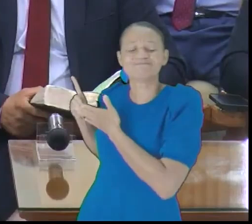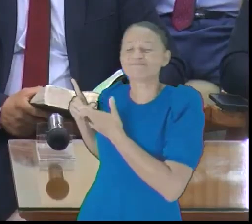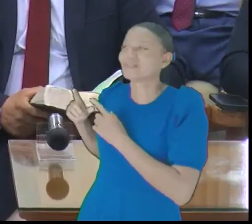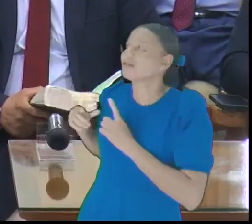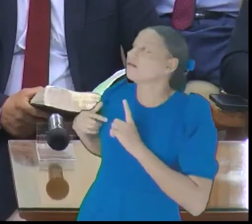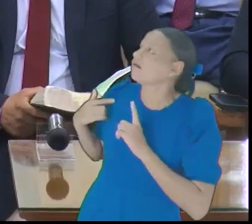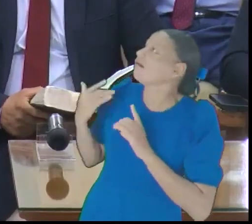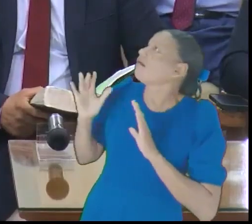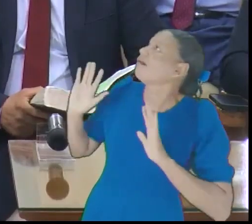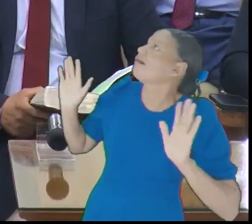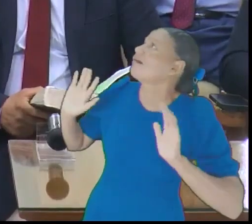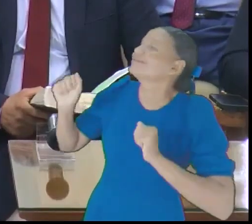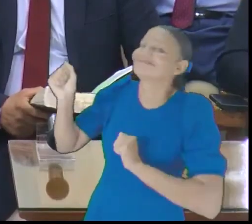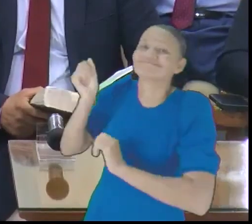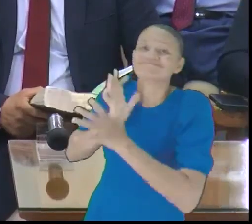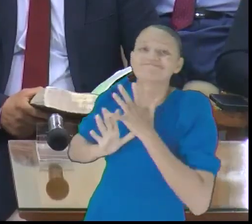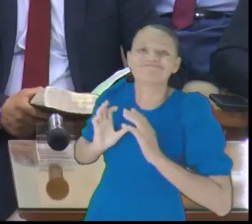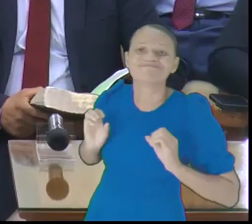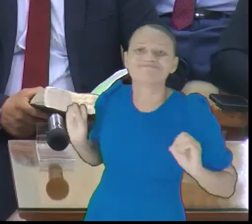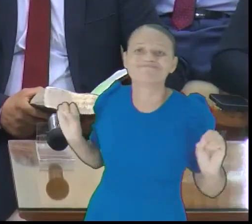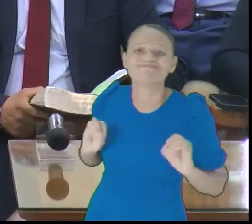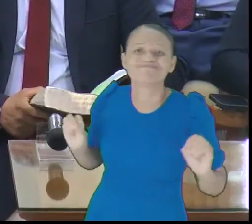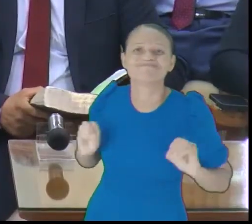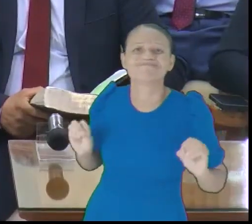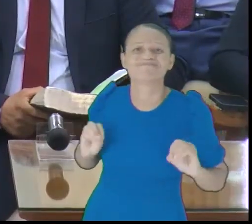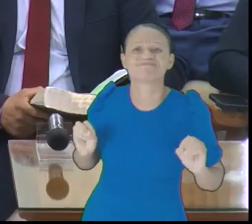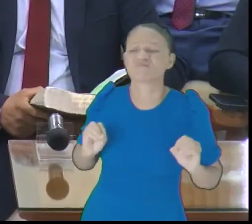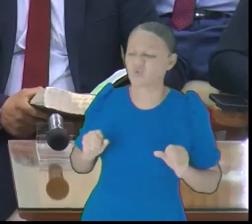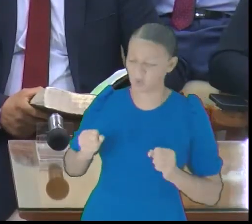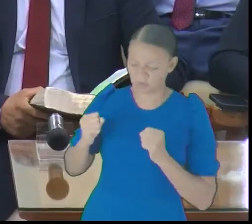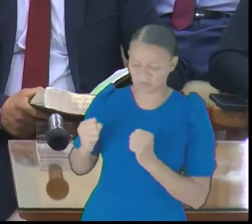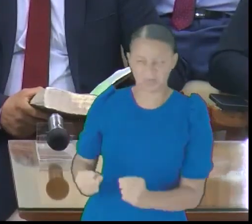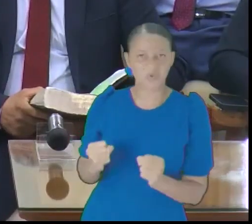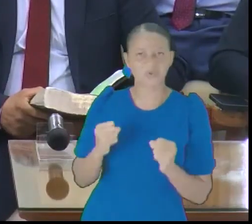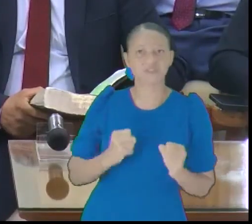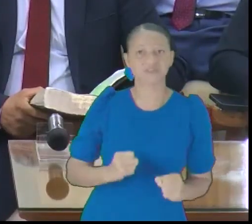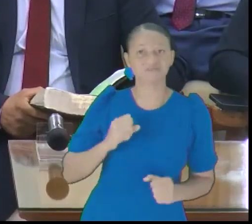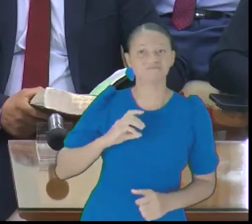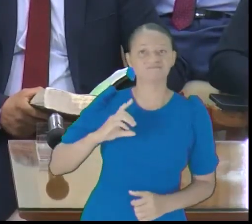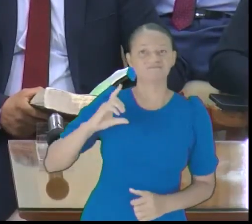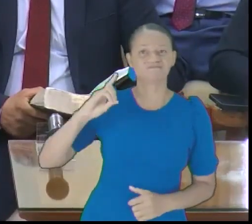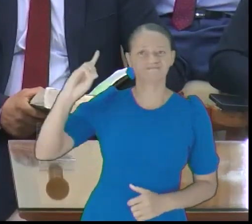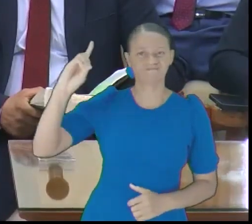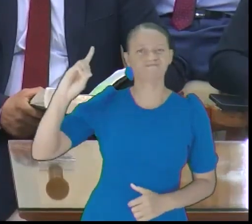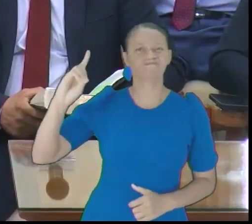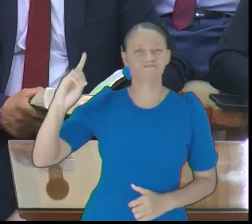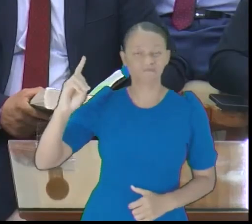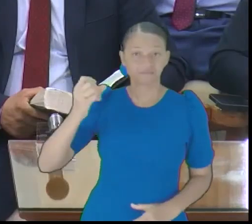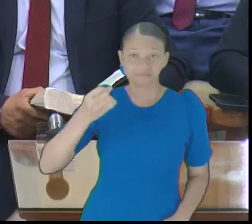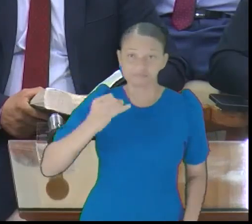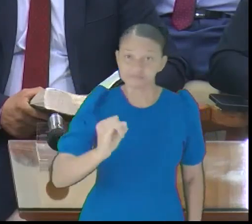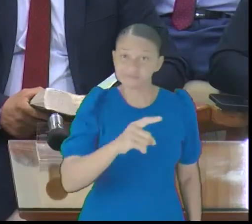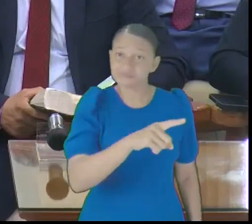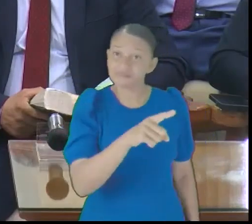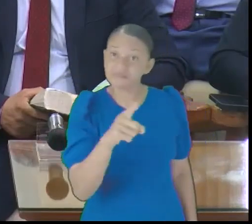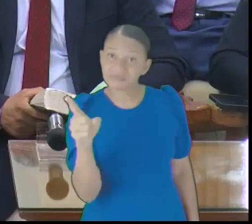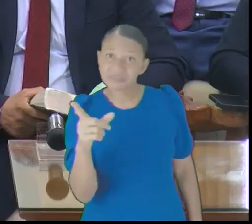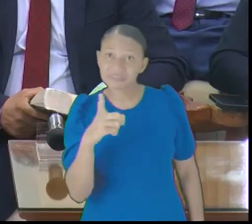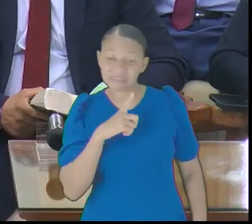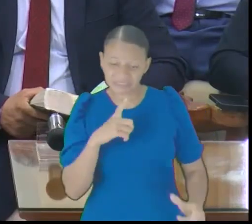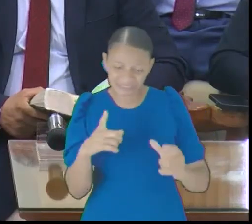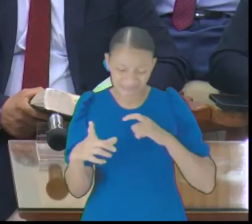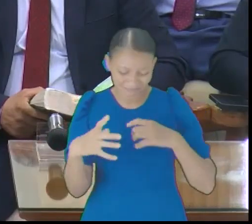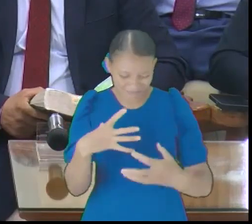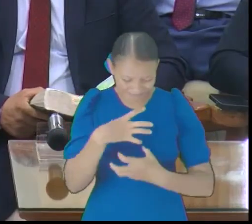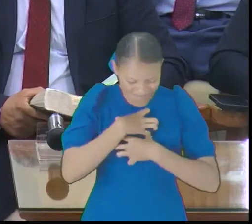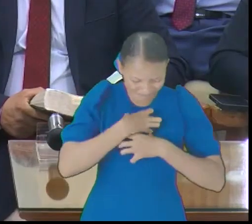Mas escute o que eu vou lhe dizer nesta noite, com a autoridade de Deus. Se você estiver passando por isso,